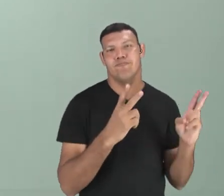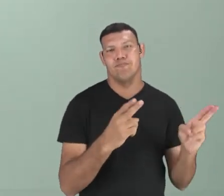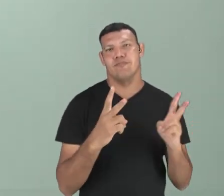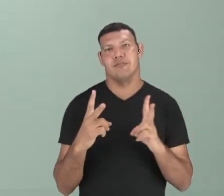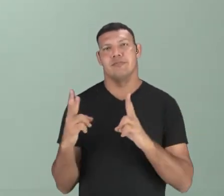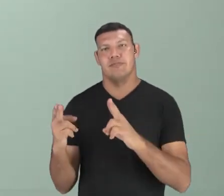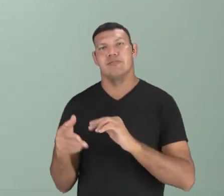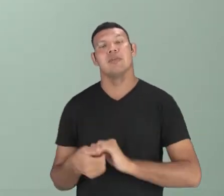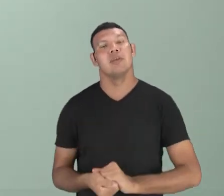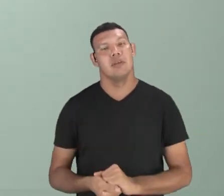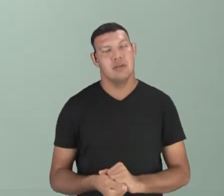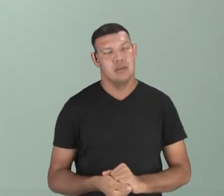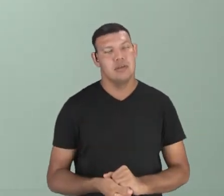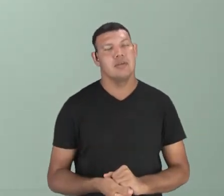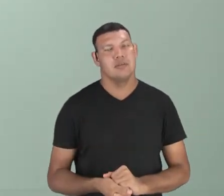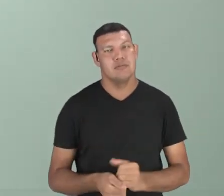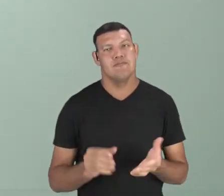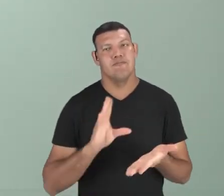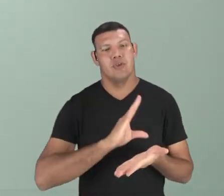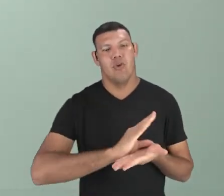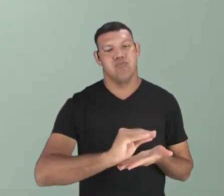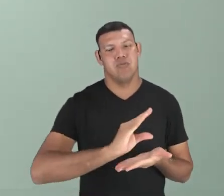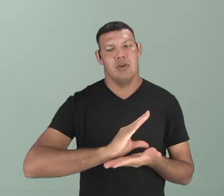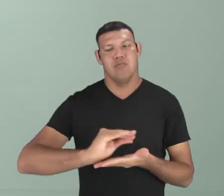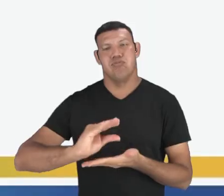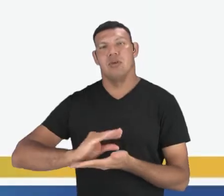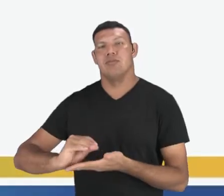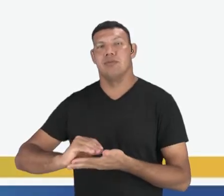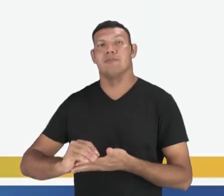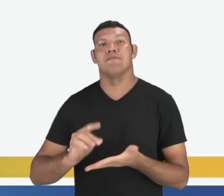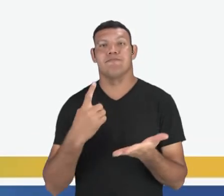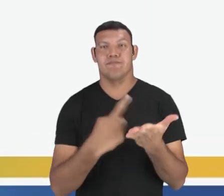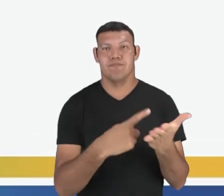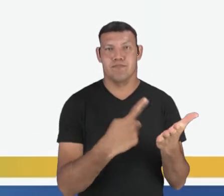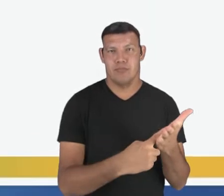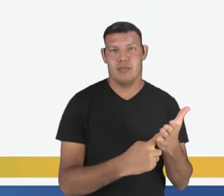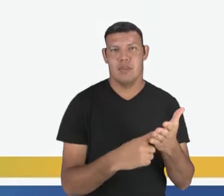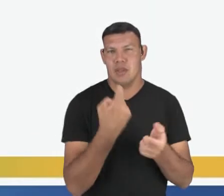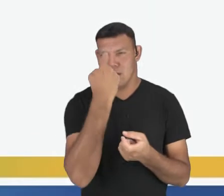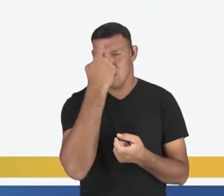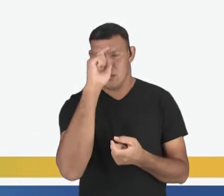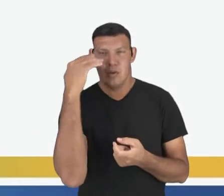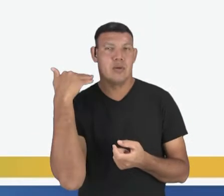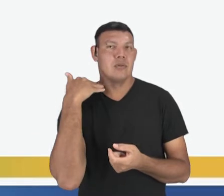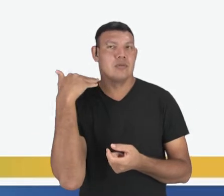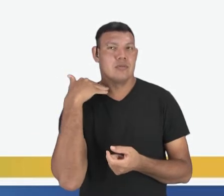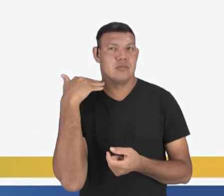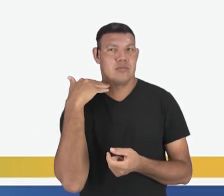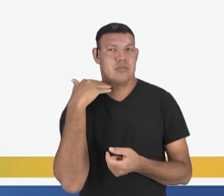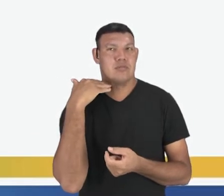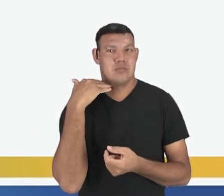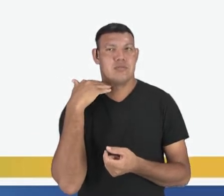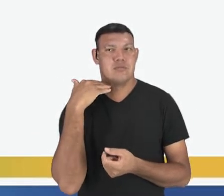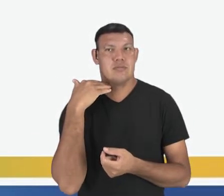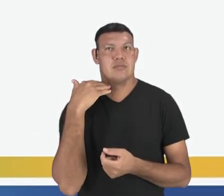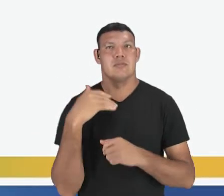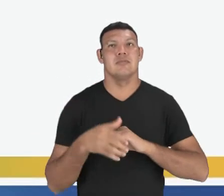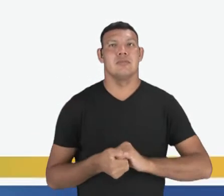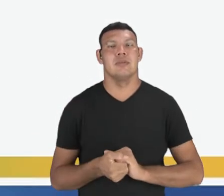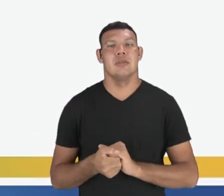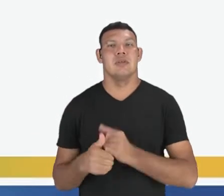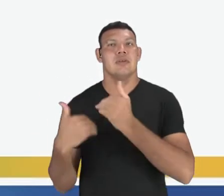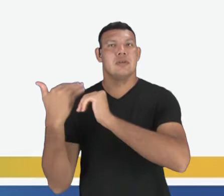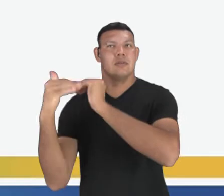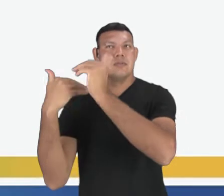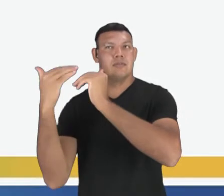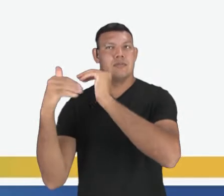desses países que precisam desse dinheiro. Então o acordo que criou o NDB foi assinado na Cúpula de Fortaleza, aqui no